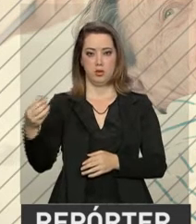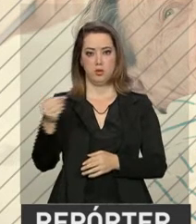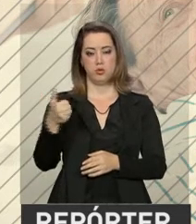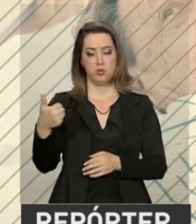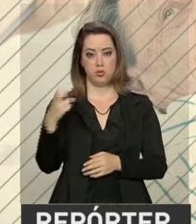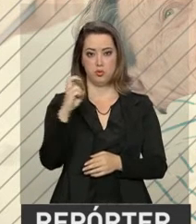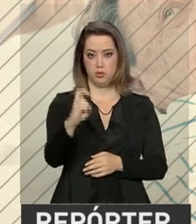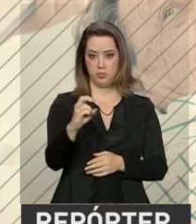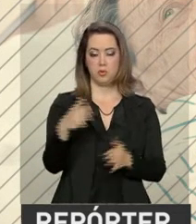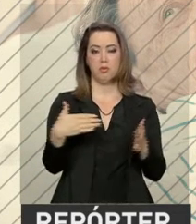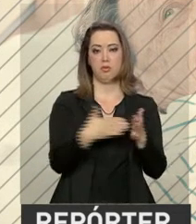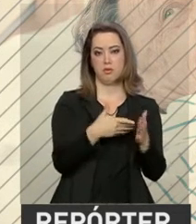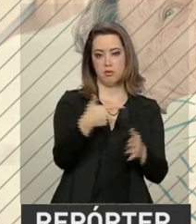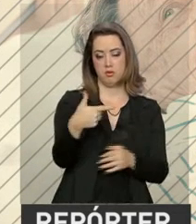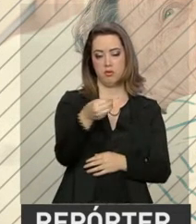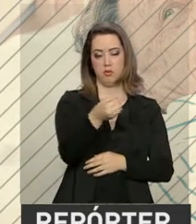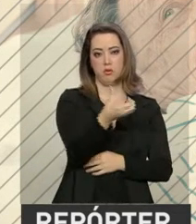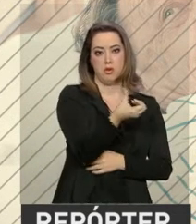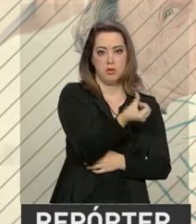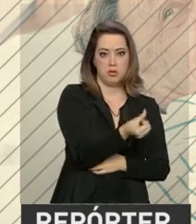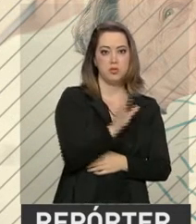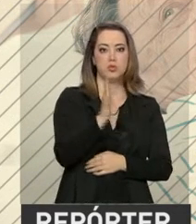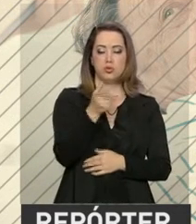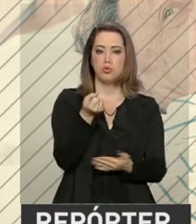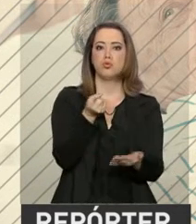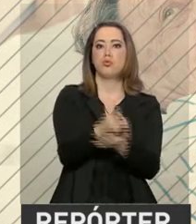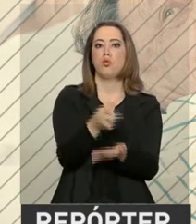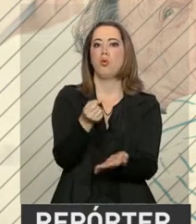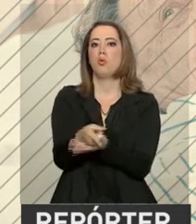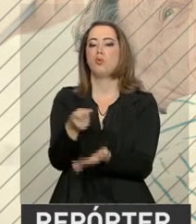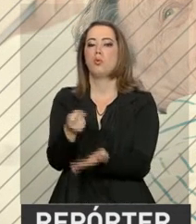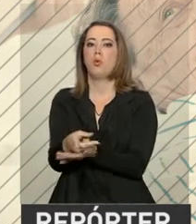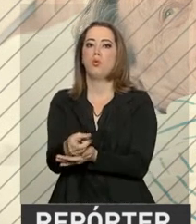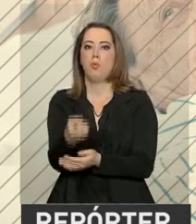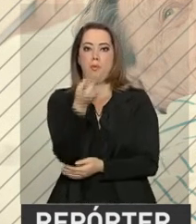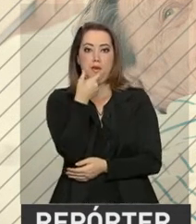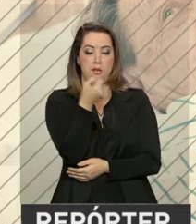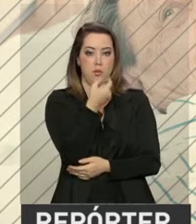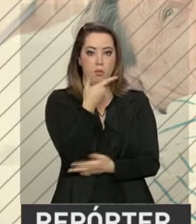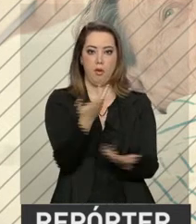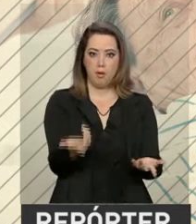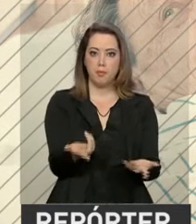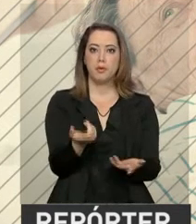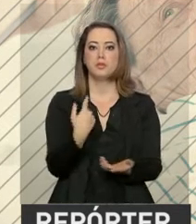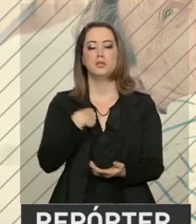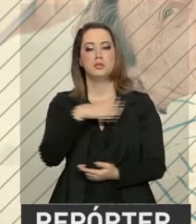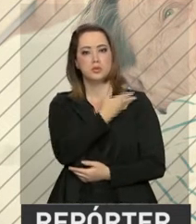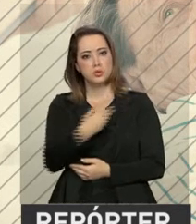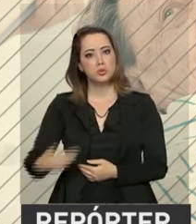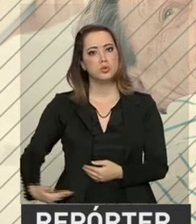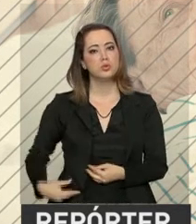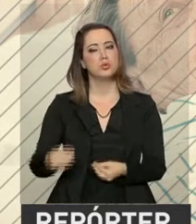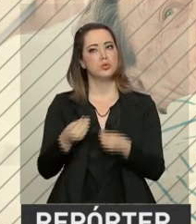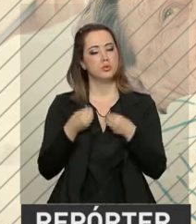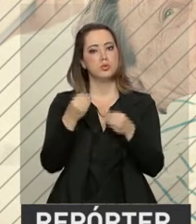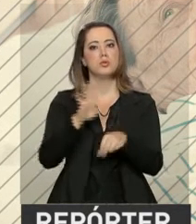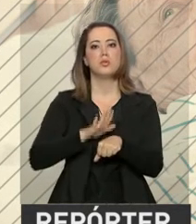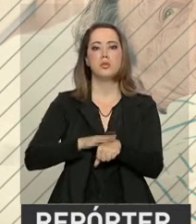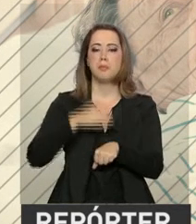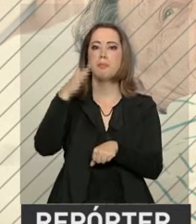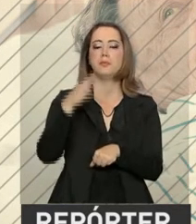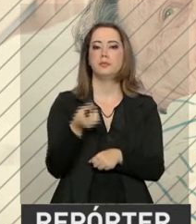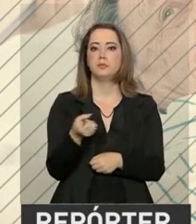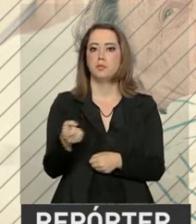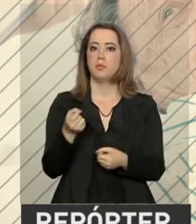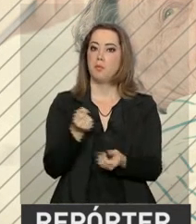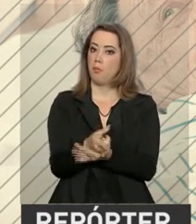foram comprados cerca de 30 mil tratamentos para esse tipo de hepatite. E a expectativa do governo é de comprar mais 35